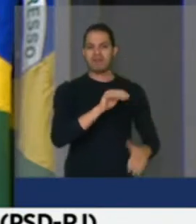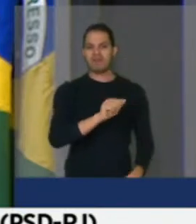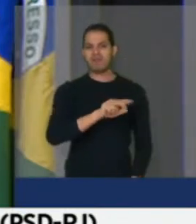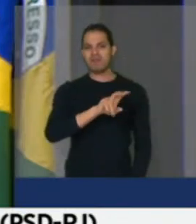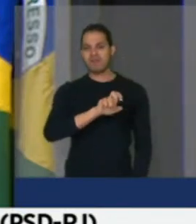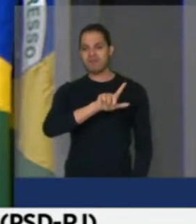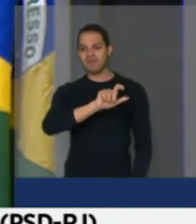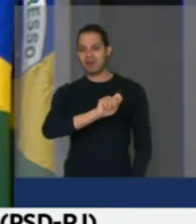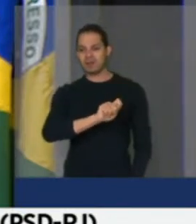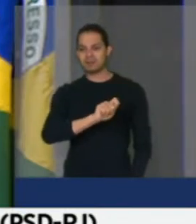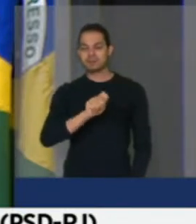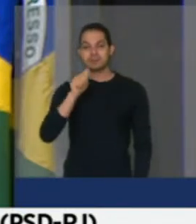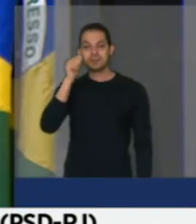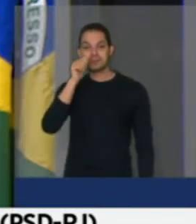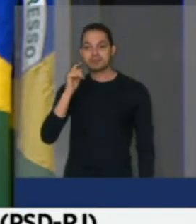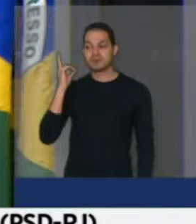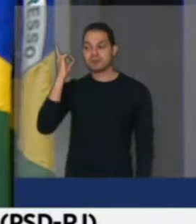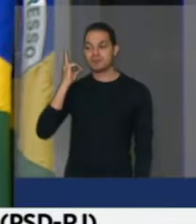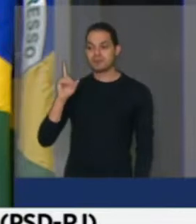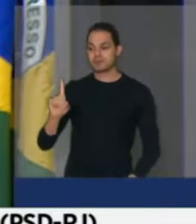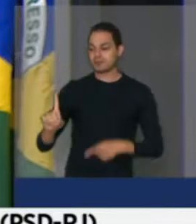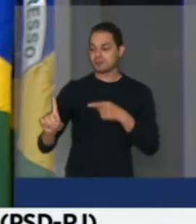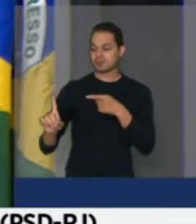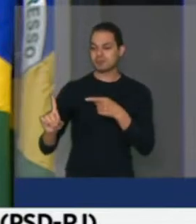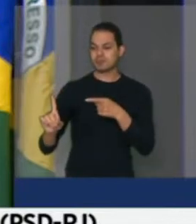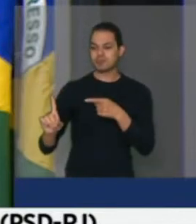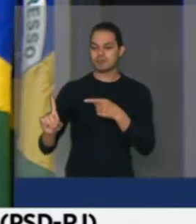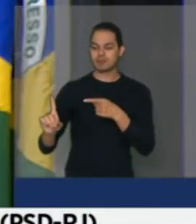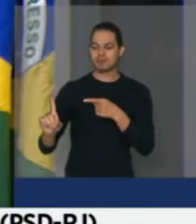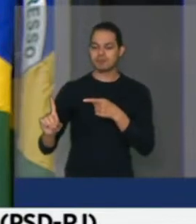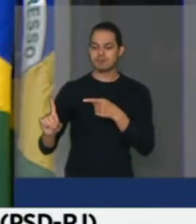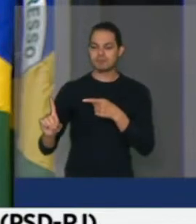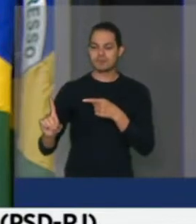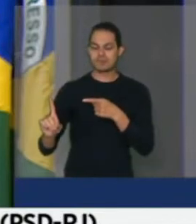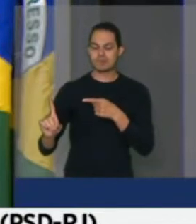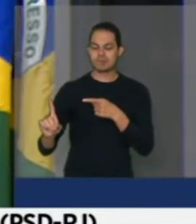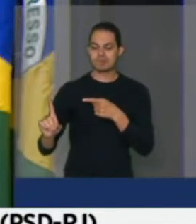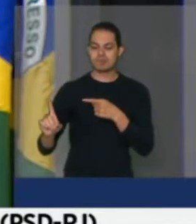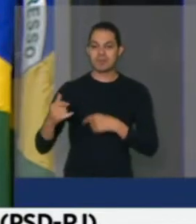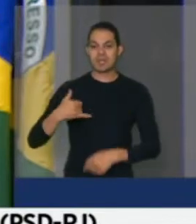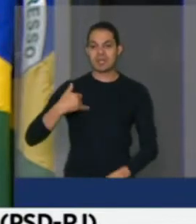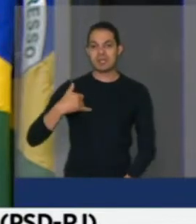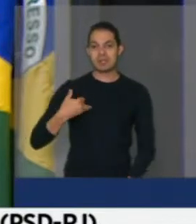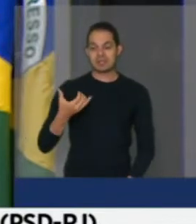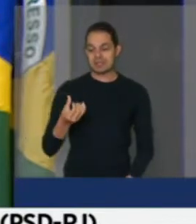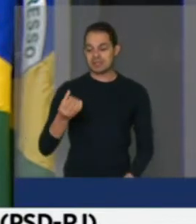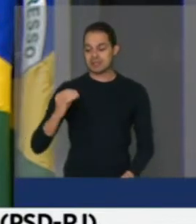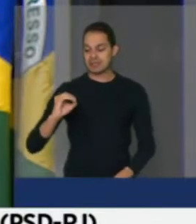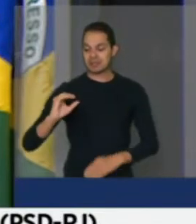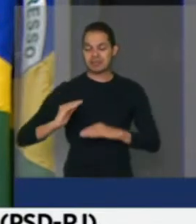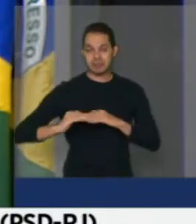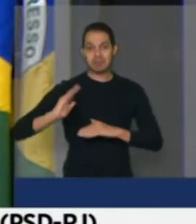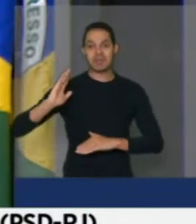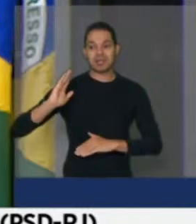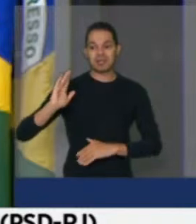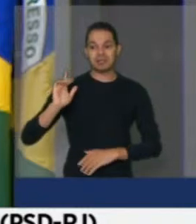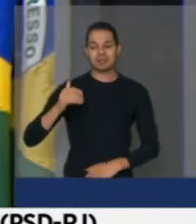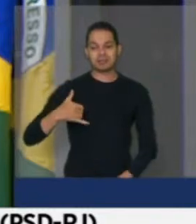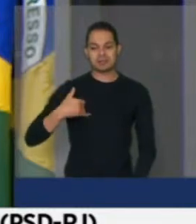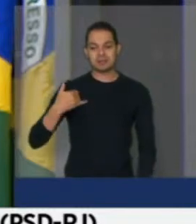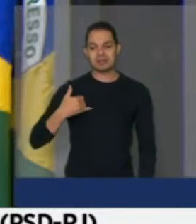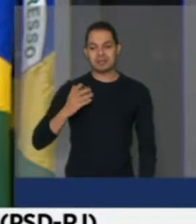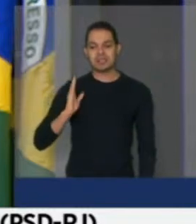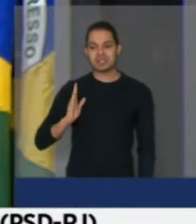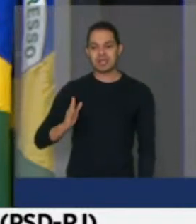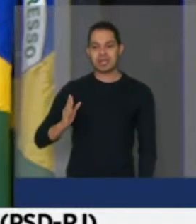A deputada Flor de Lis está com mais de 60 anos. Ela tem uma história